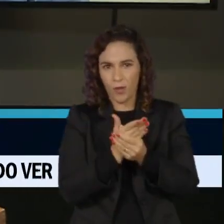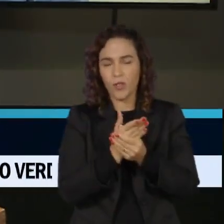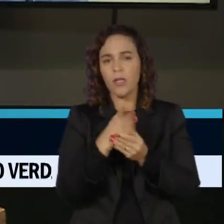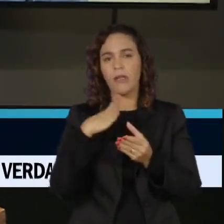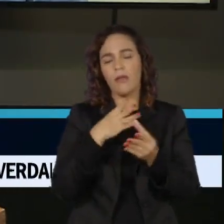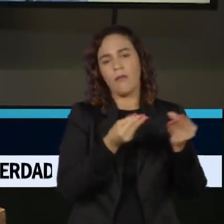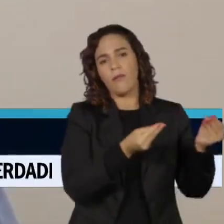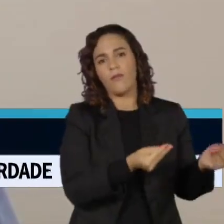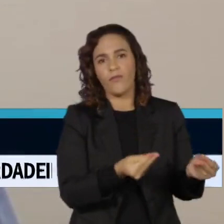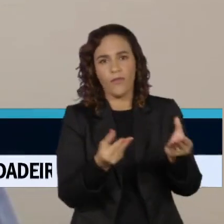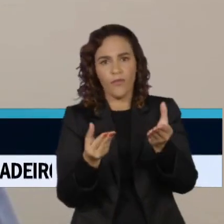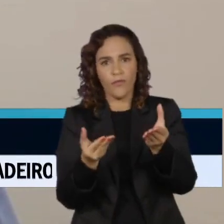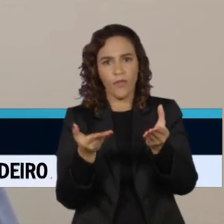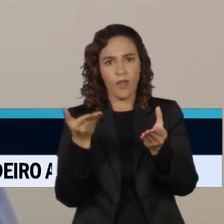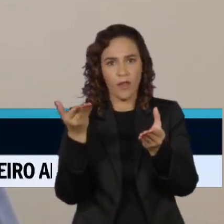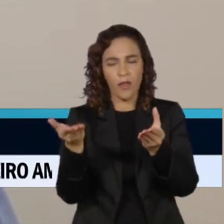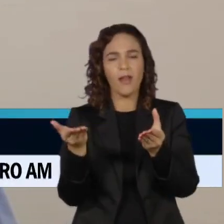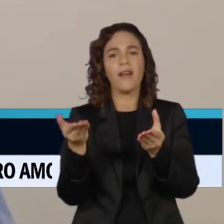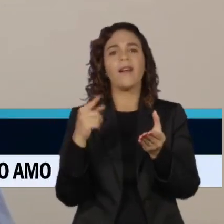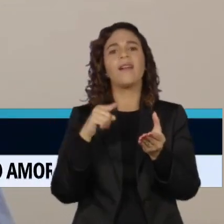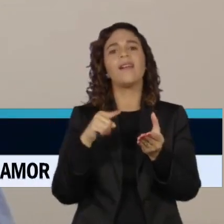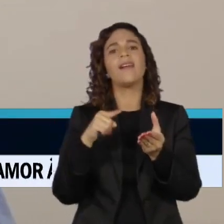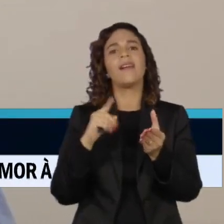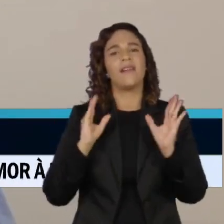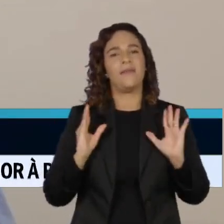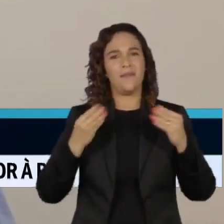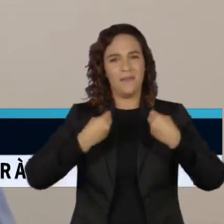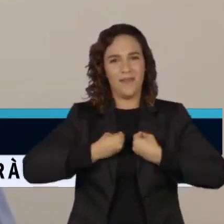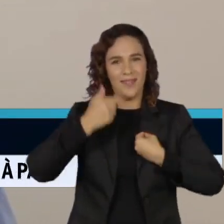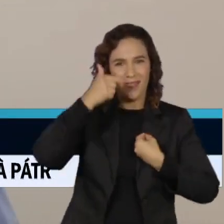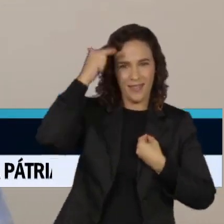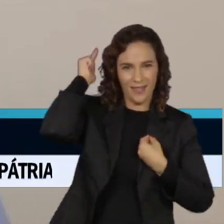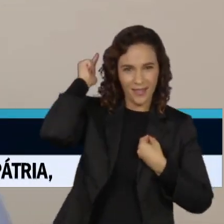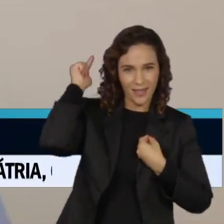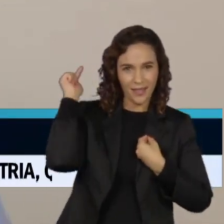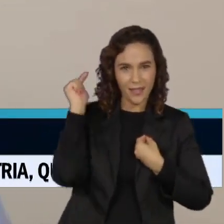encaminhado pelo ministro Alexandre de Moraes,